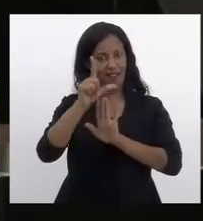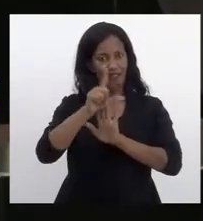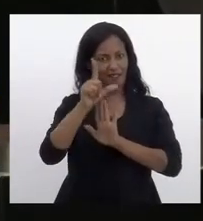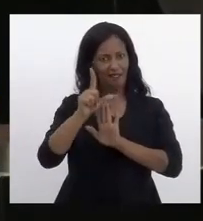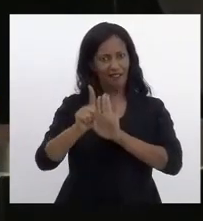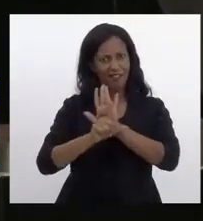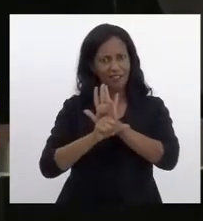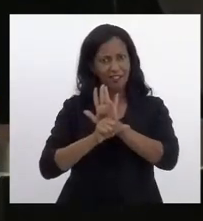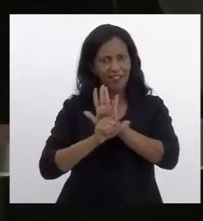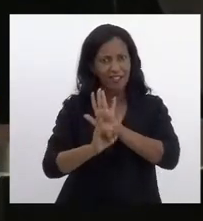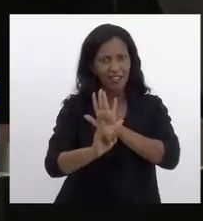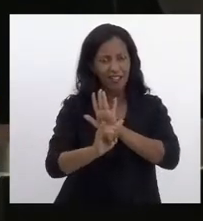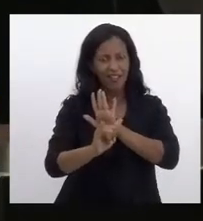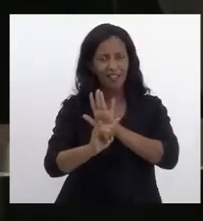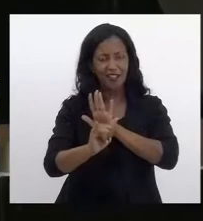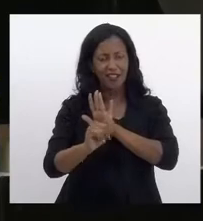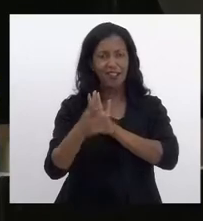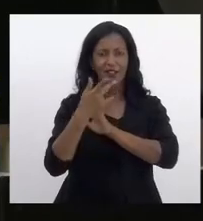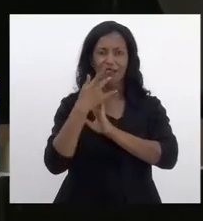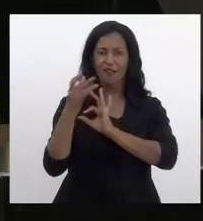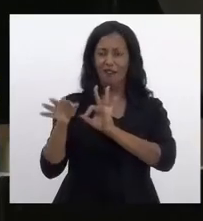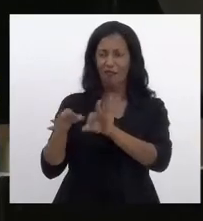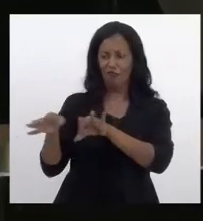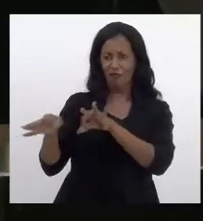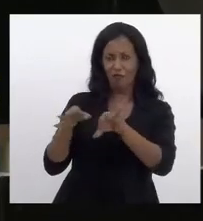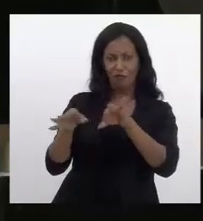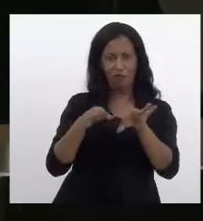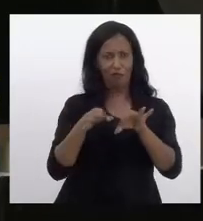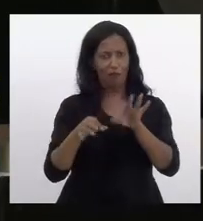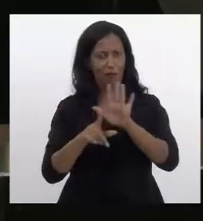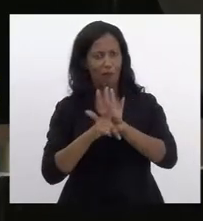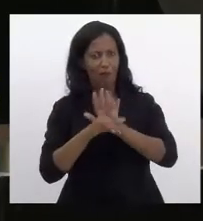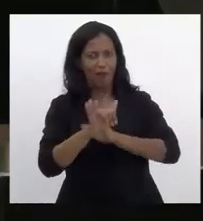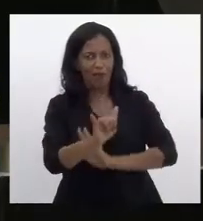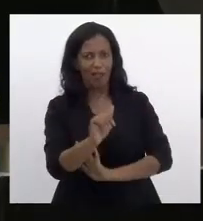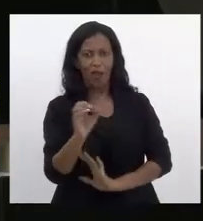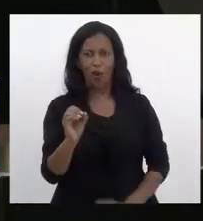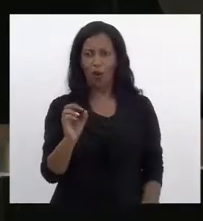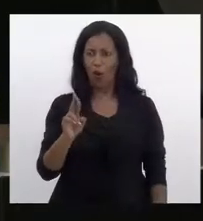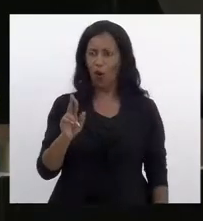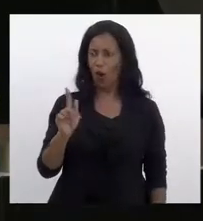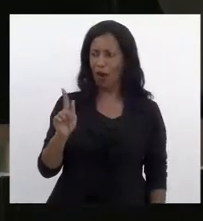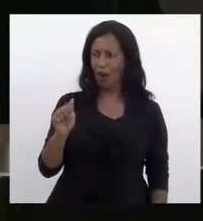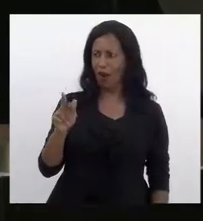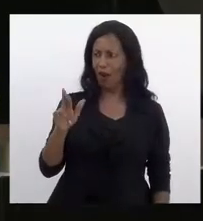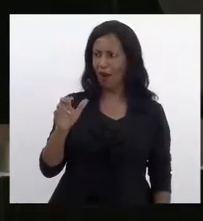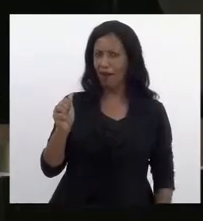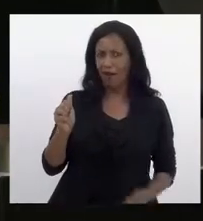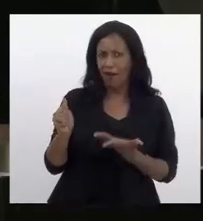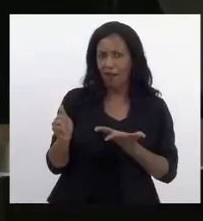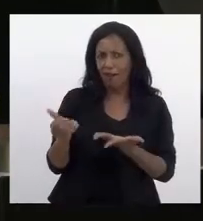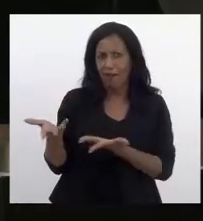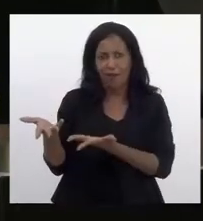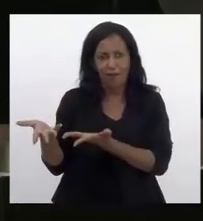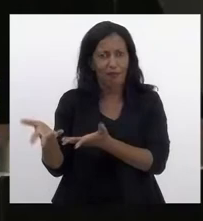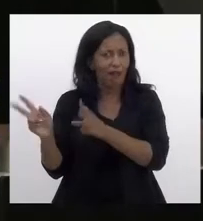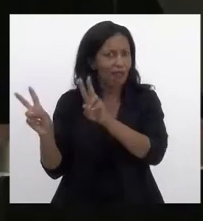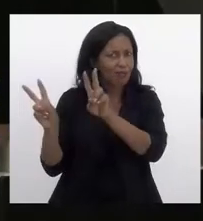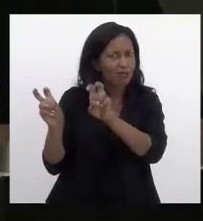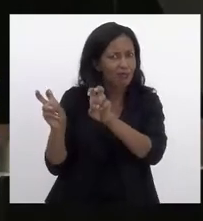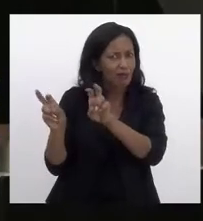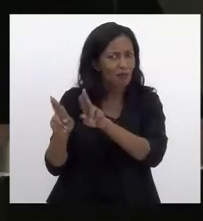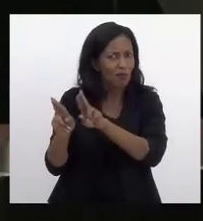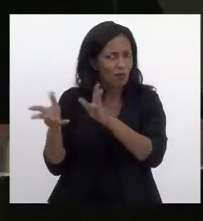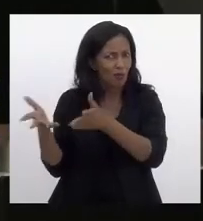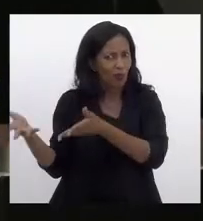as leis, que eu vou chamar aqui de uma forma geral, uma lei orgânica, né? Embora não seja esse o tema